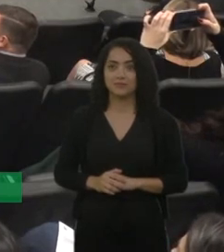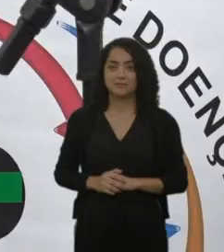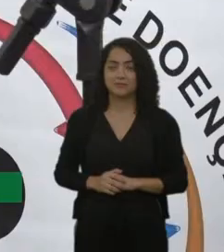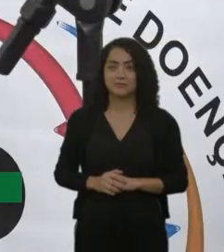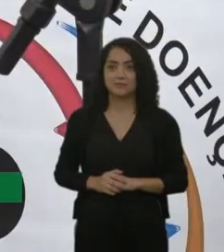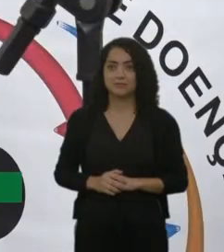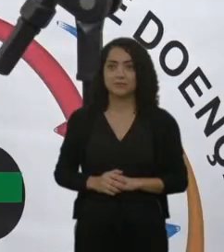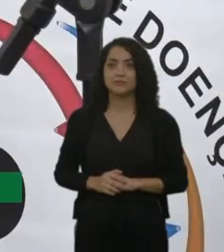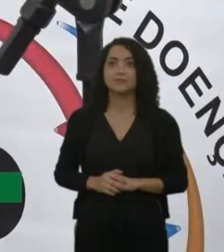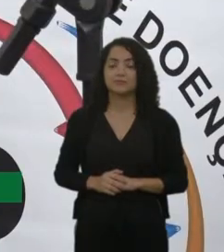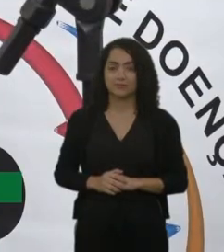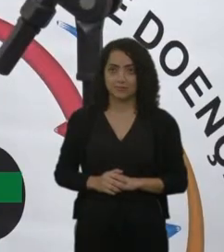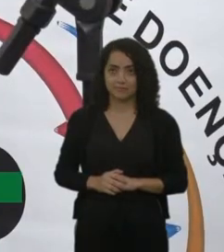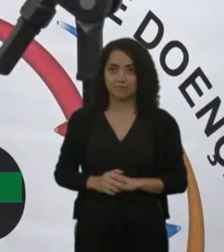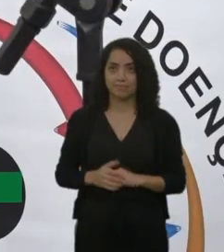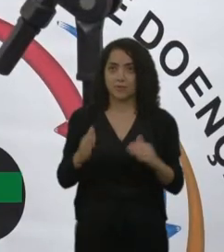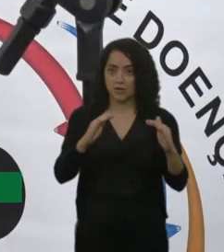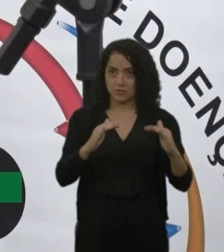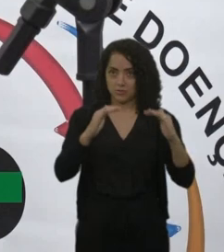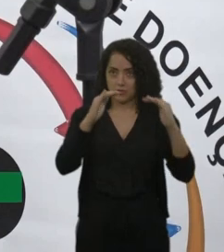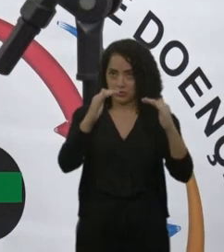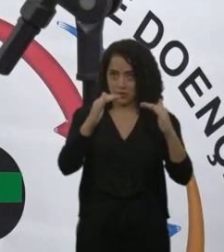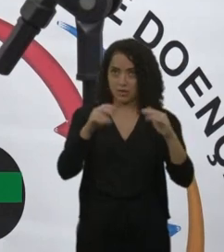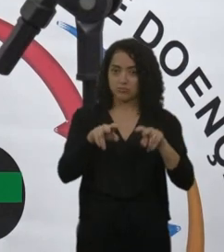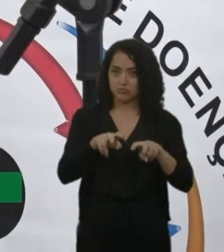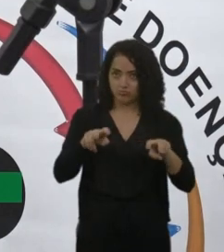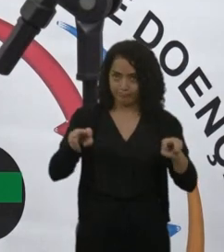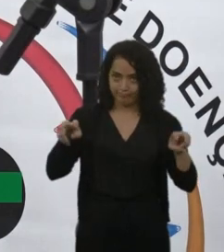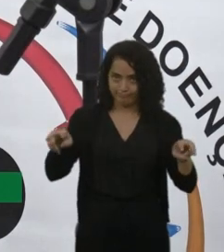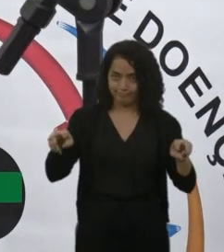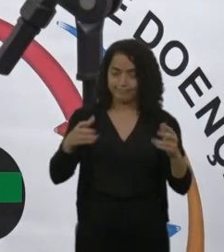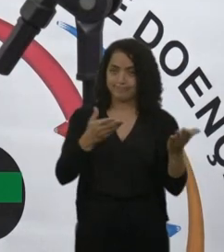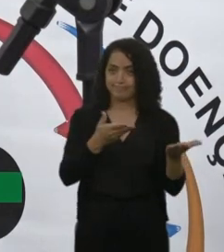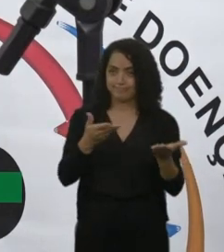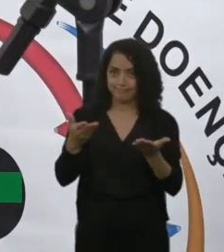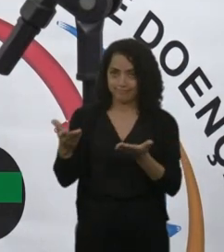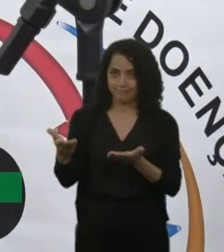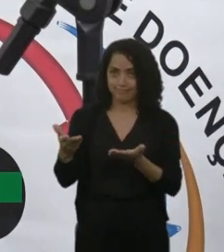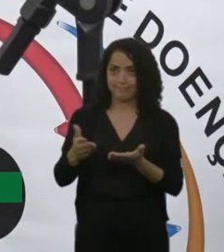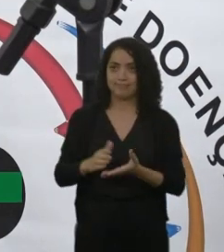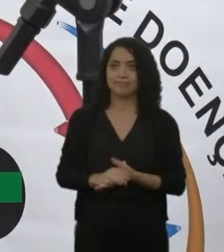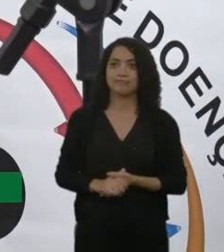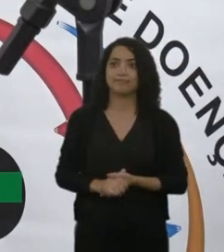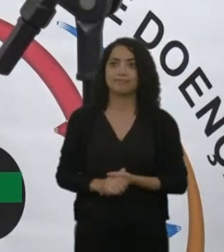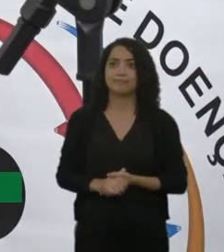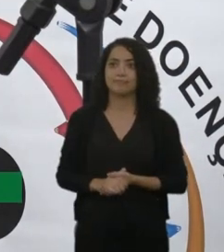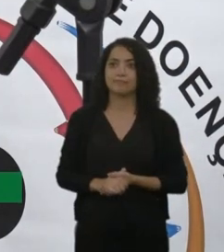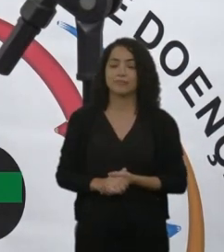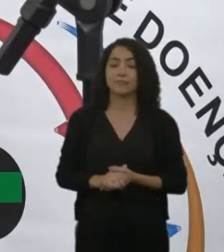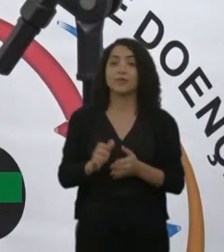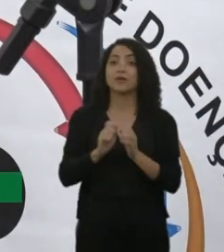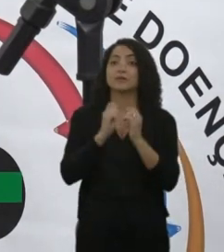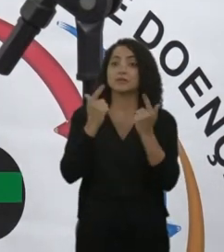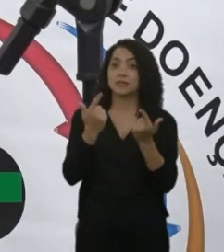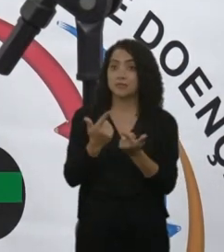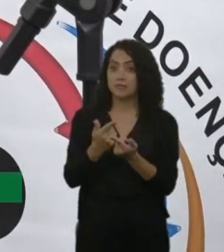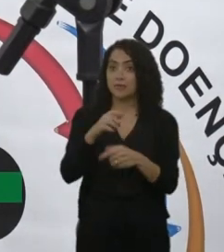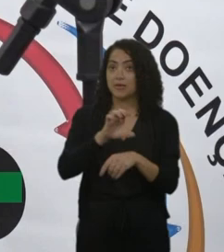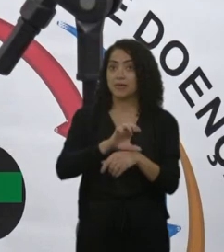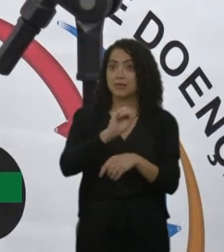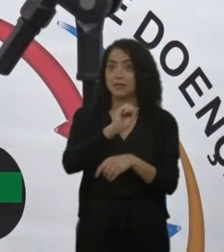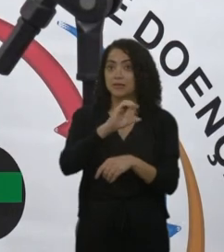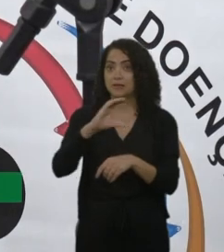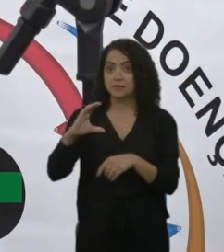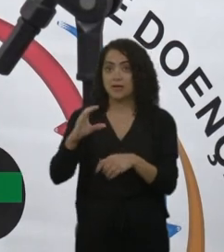As autoridades podem ficar à vontade para ocupar seus lugares. A Assembleia Legislativa do Estado de Santa Catarina